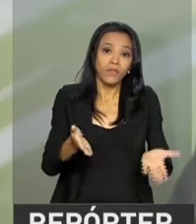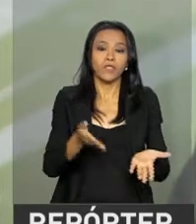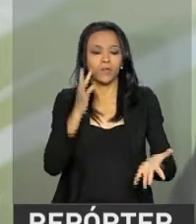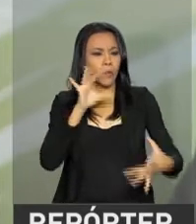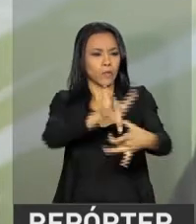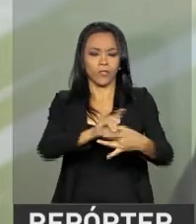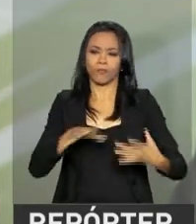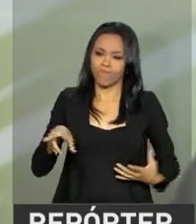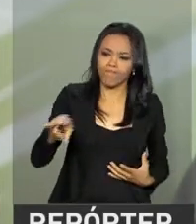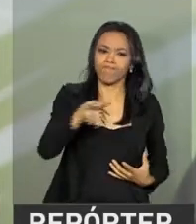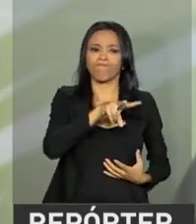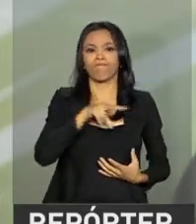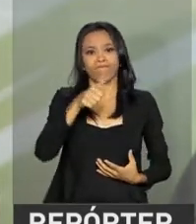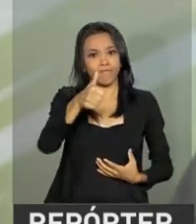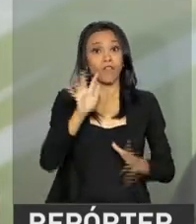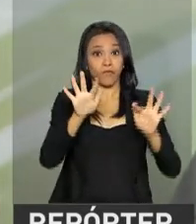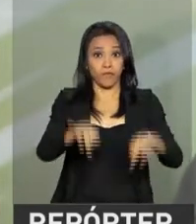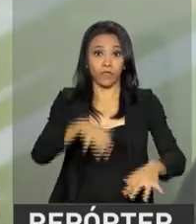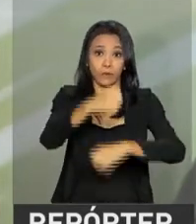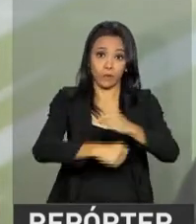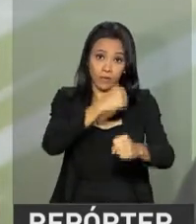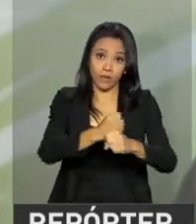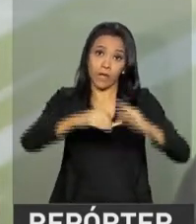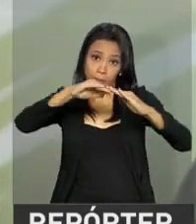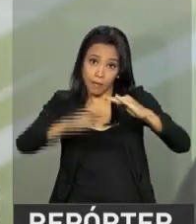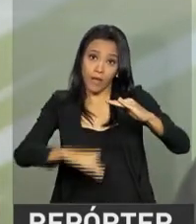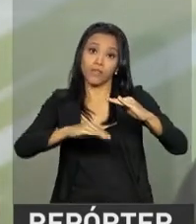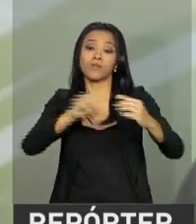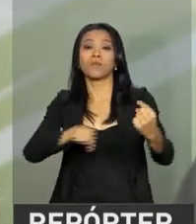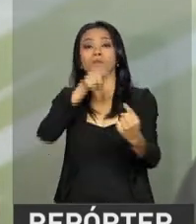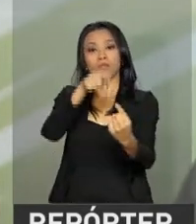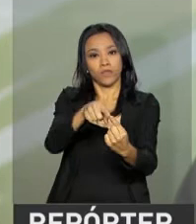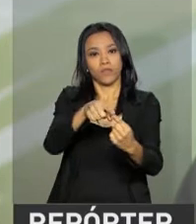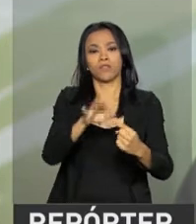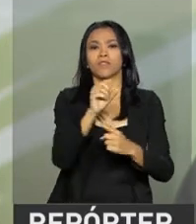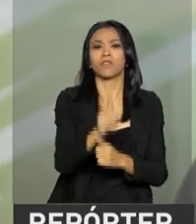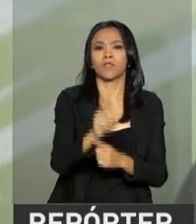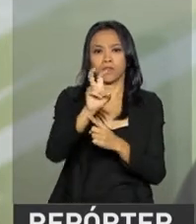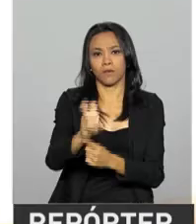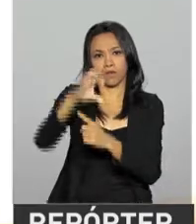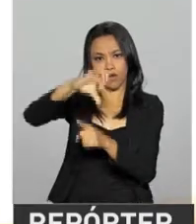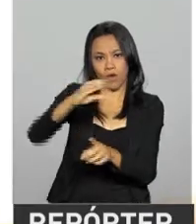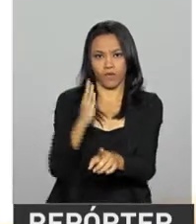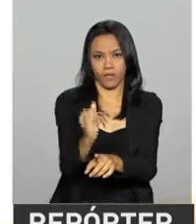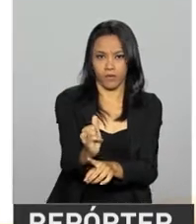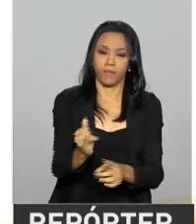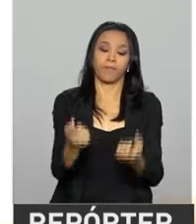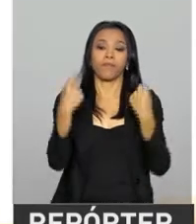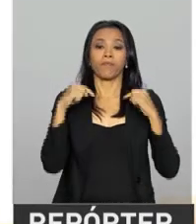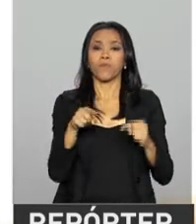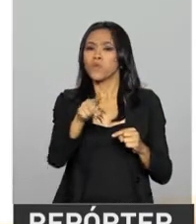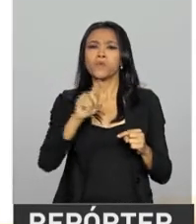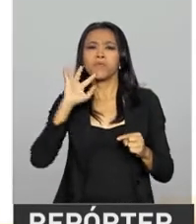gente termine o ano abaixo do limite da meta de 159 bilhões. O que levou o governo